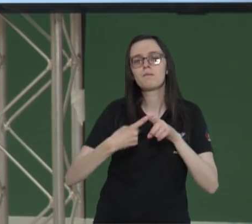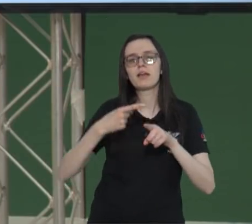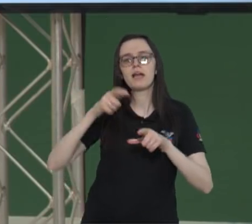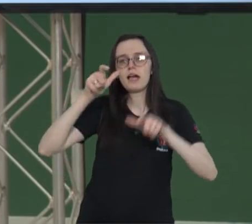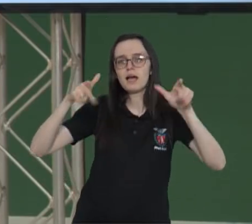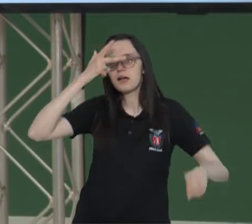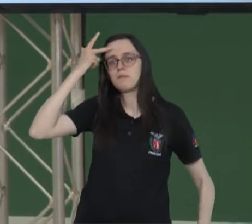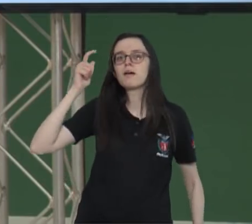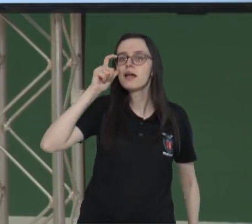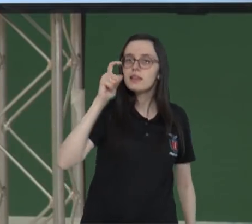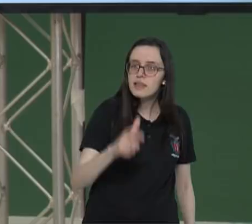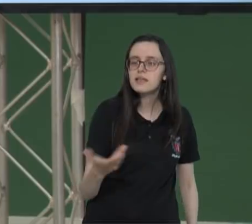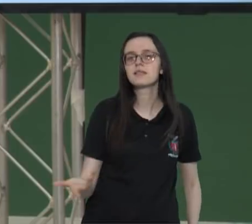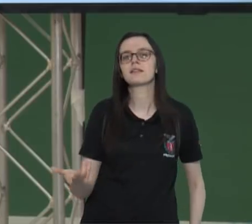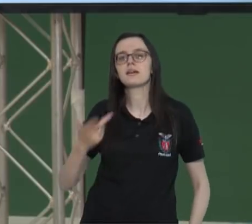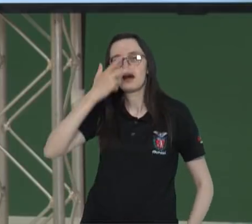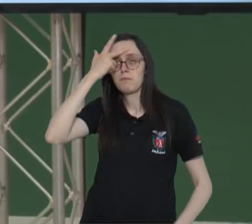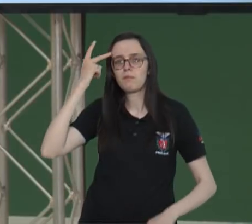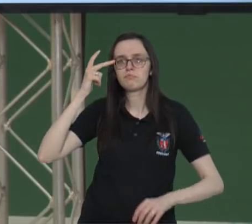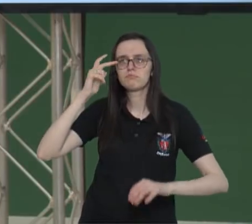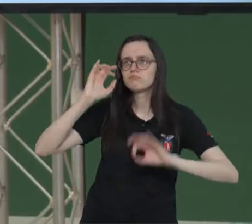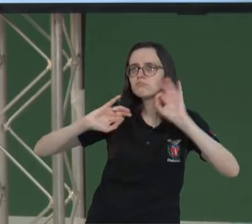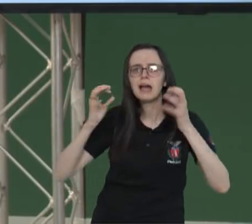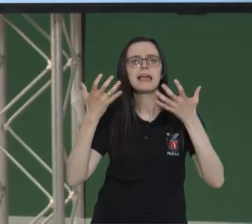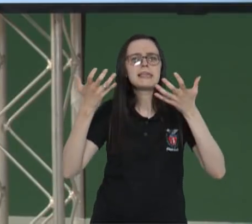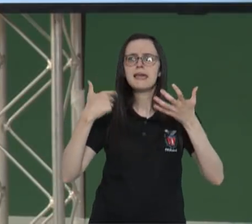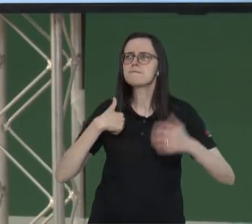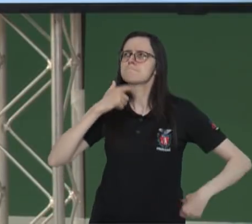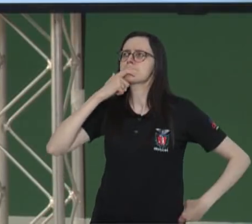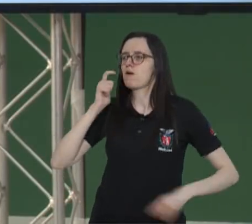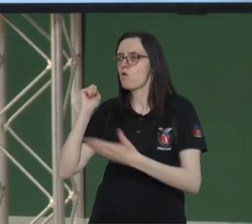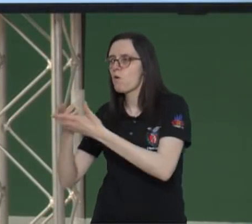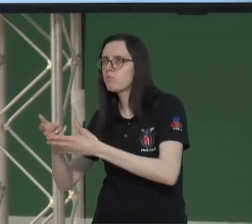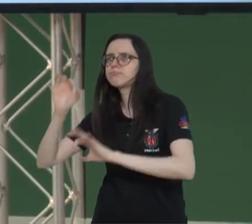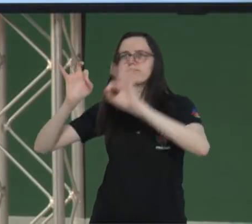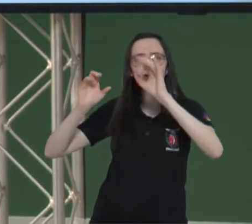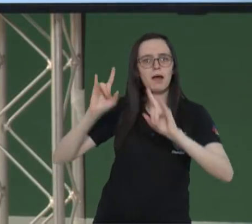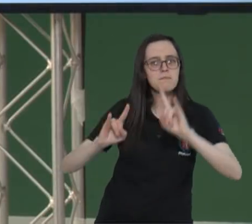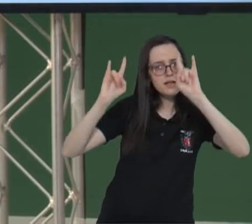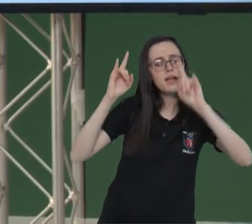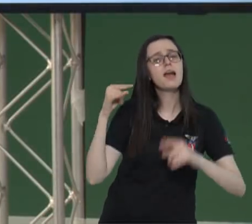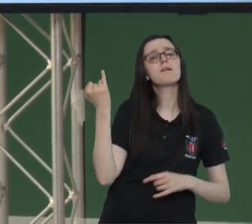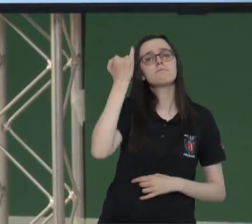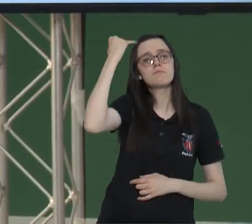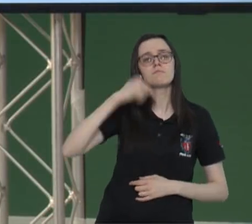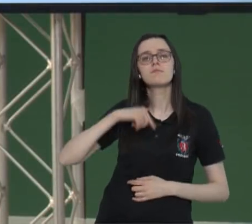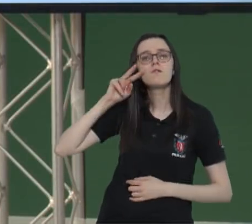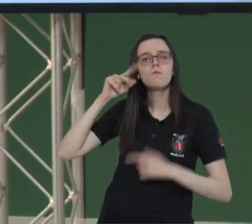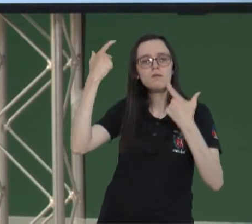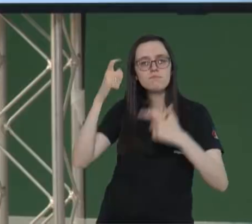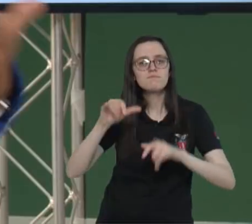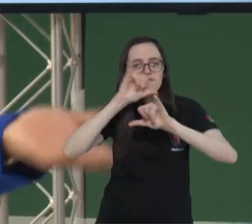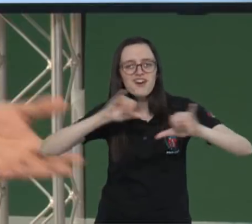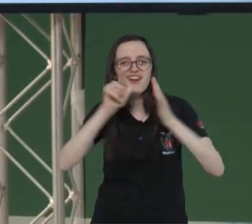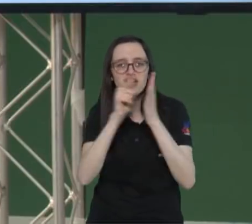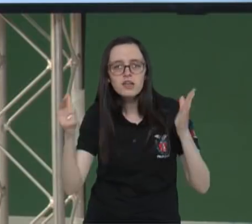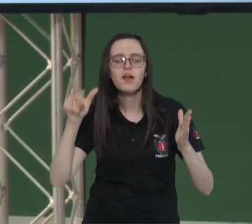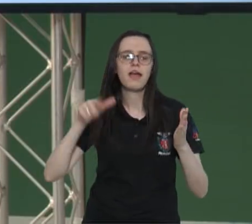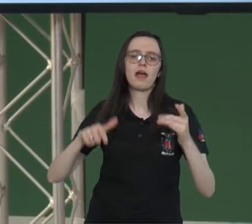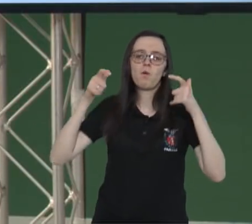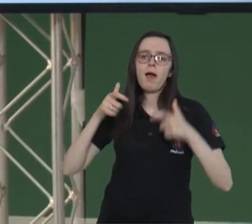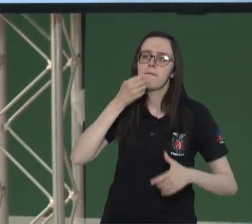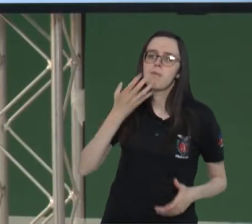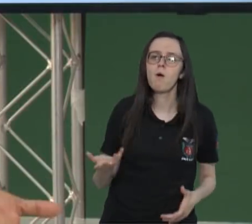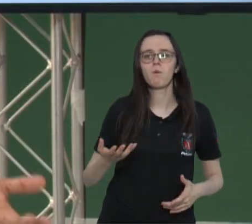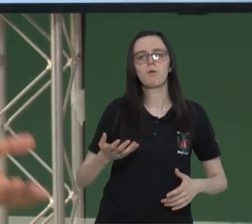está interessada, né, está interessada em arrumar um apartamento, é bem mais interessante que ela leia lá no classificado que o apartamento é arejado, que